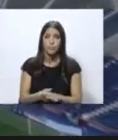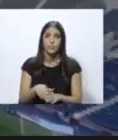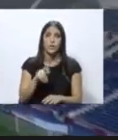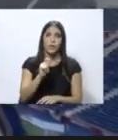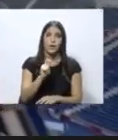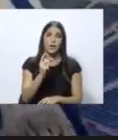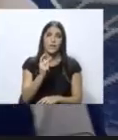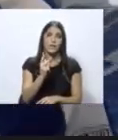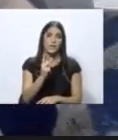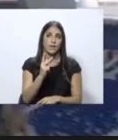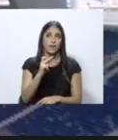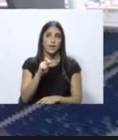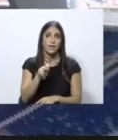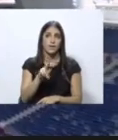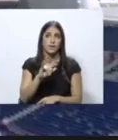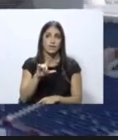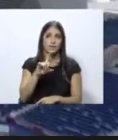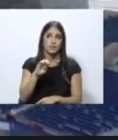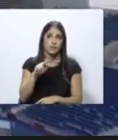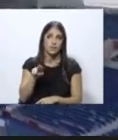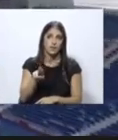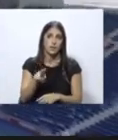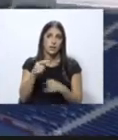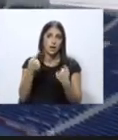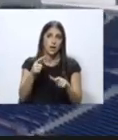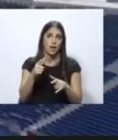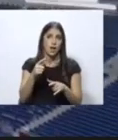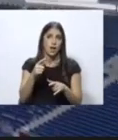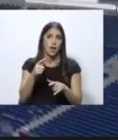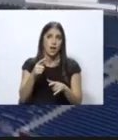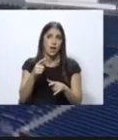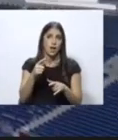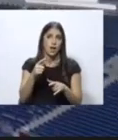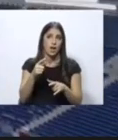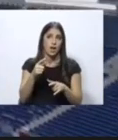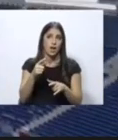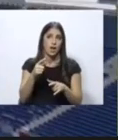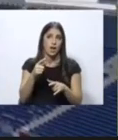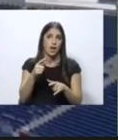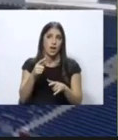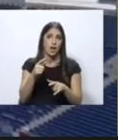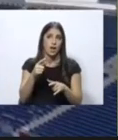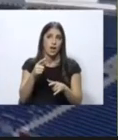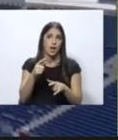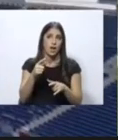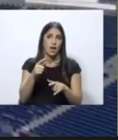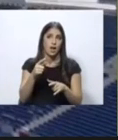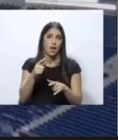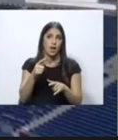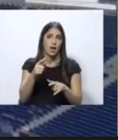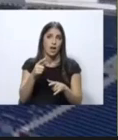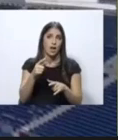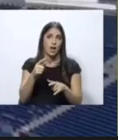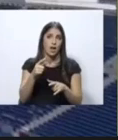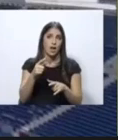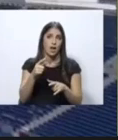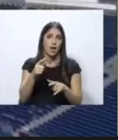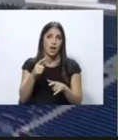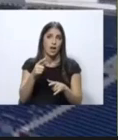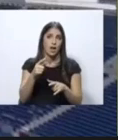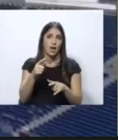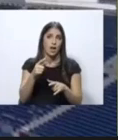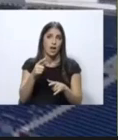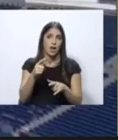Francisco Evan Nilsson de Lima Barbosa, uma das grandes promessas do futebol brasileiro que reforça o plantel do Futebol Clube do Porto. Evan